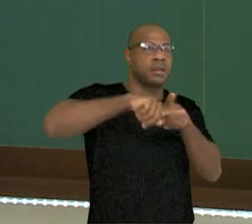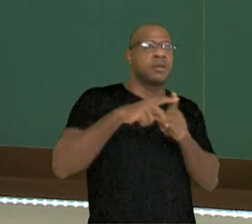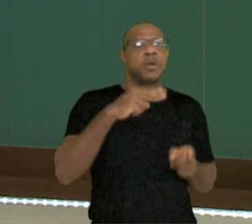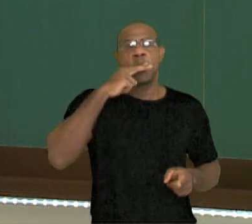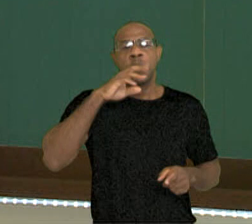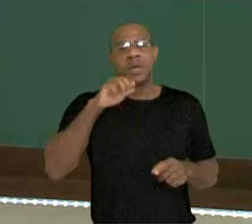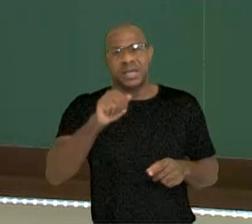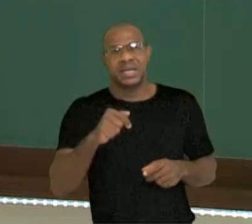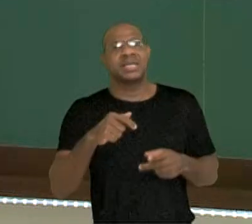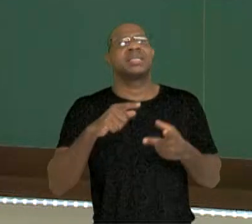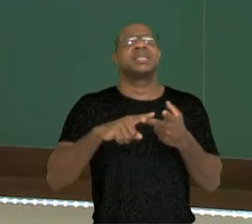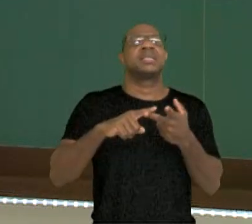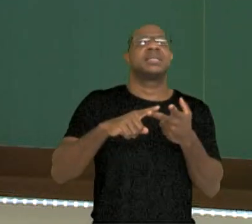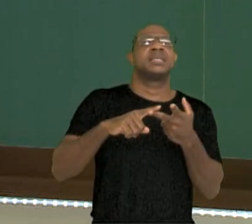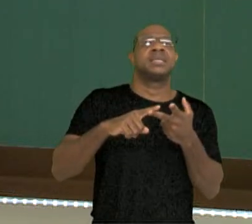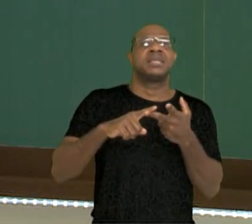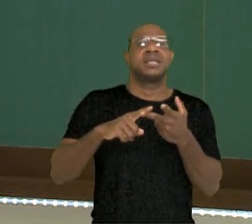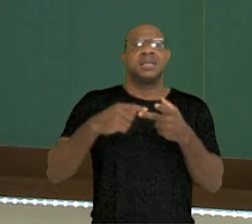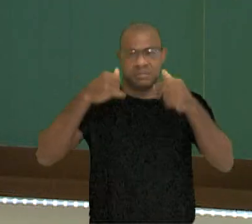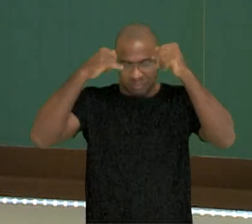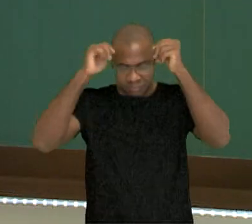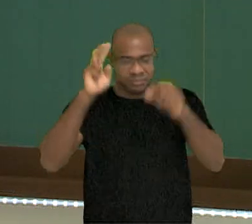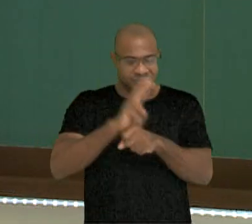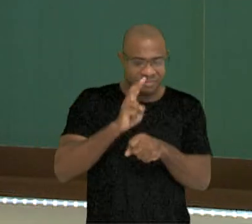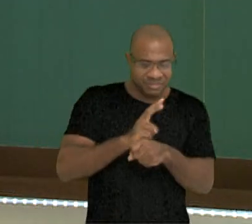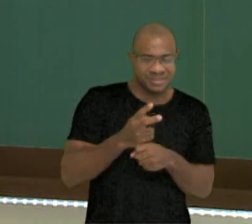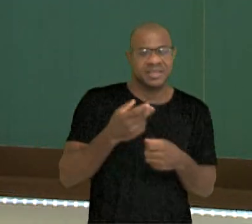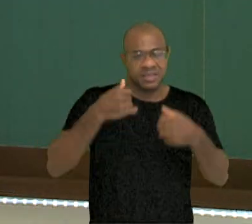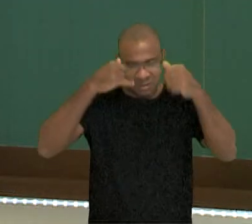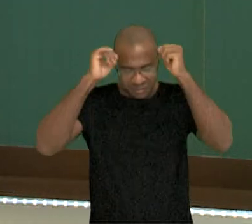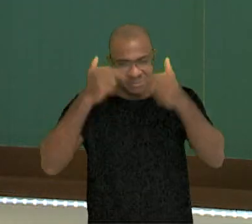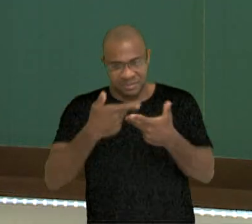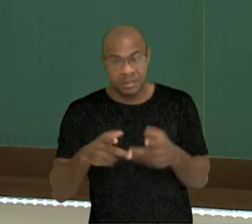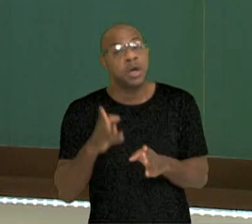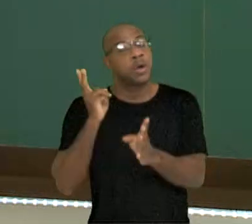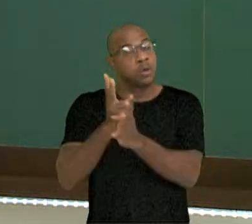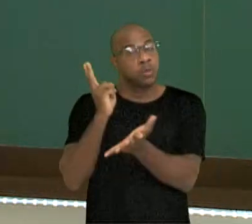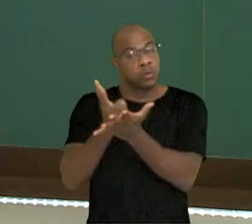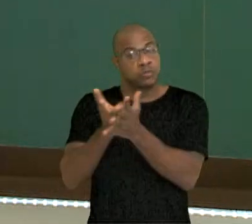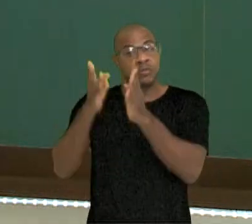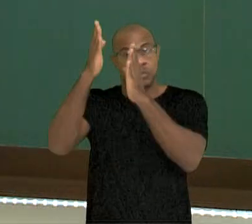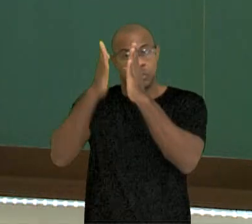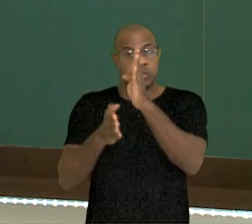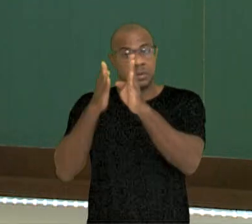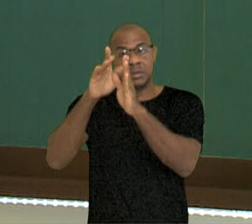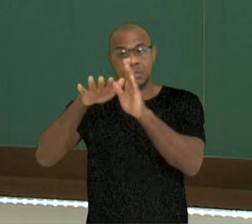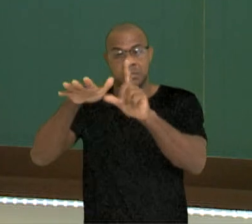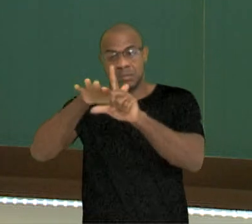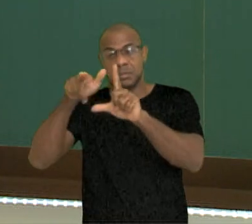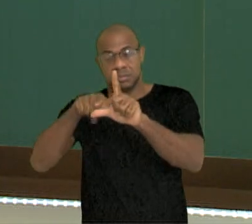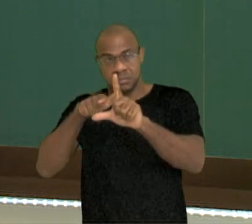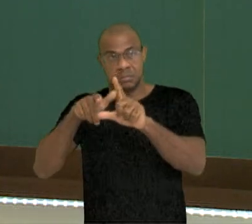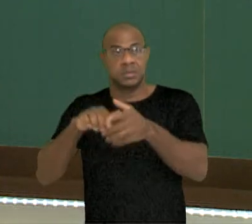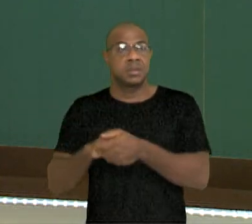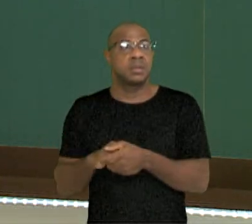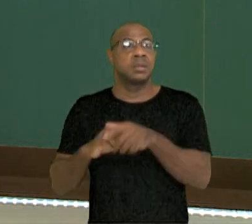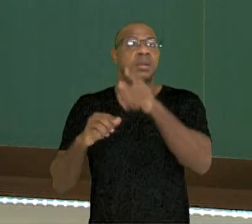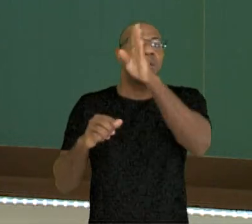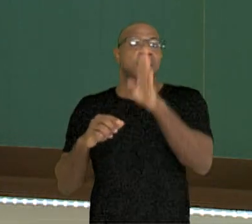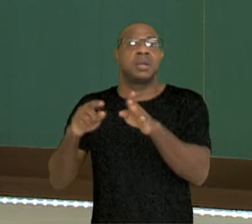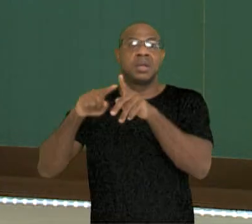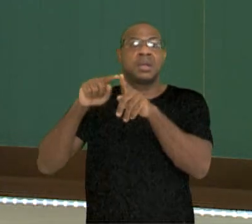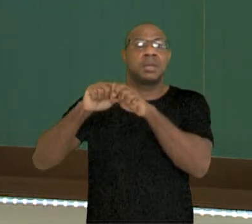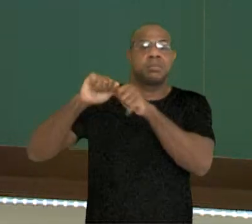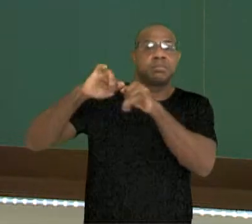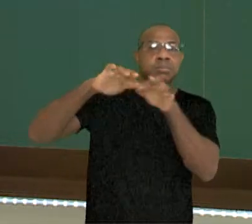cana-de-açúcar, pecuária, tabaco, mas para o interior eu vou ter atividades de mineração, aqui a exploração das drogas do sertão